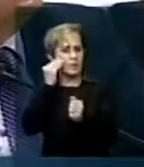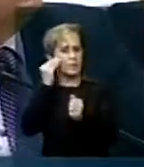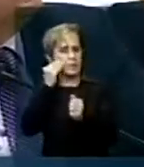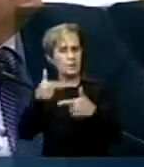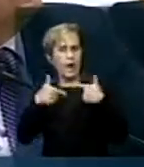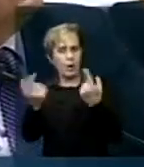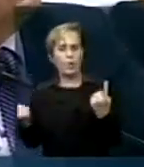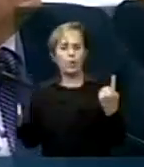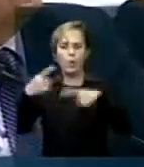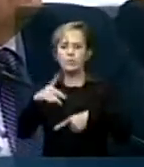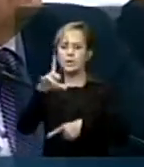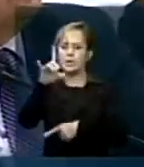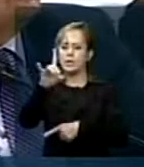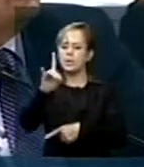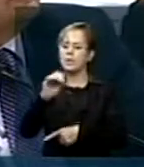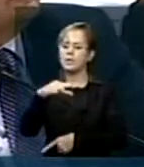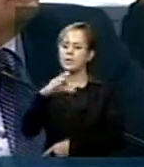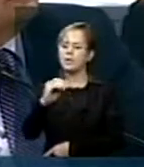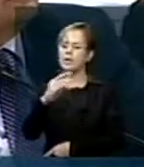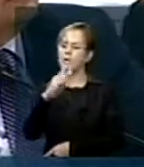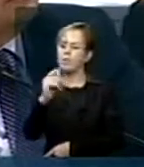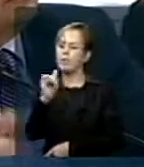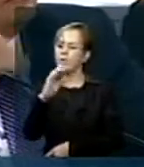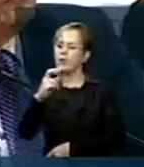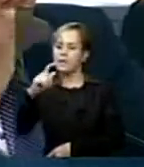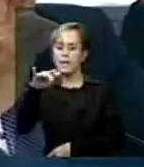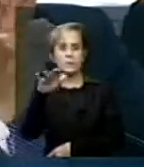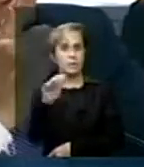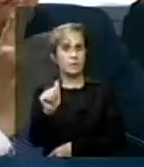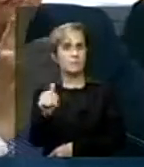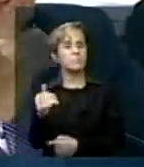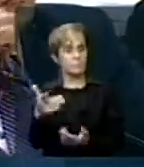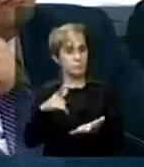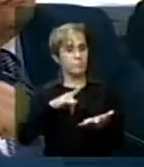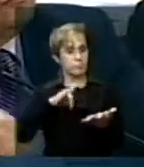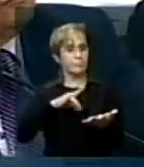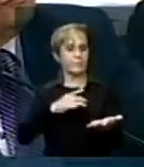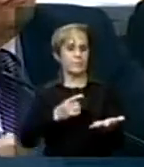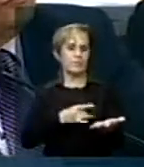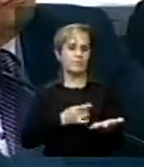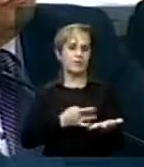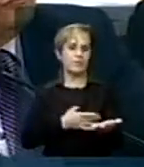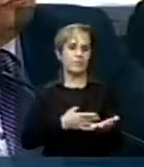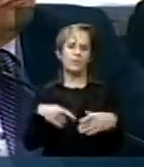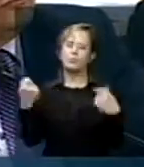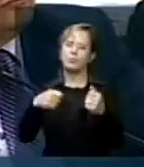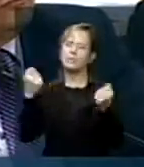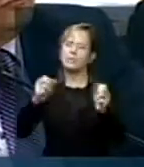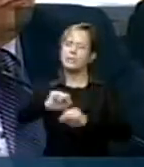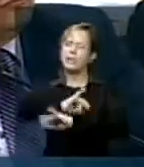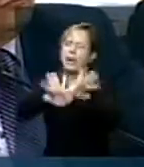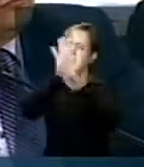democracia. Muito medo. Daí é preciso deixar claro,